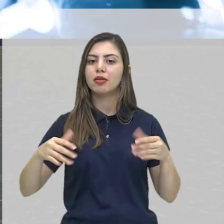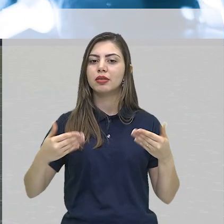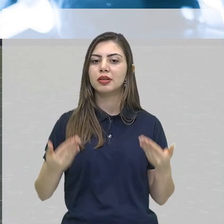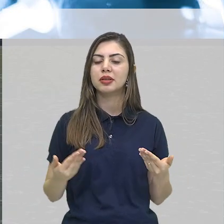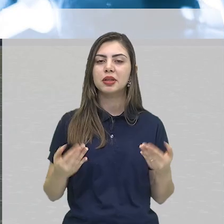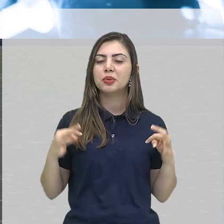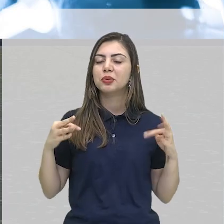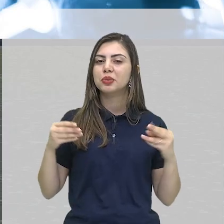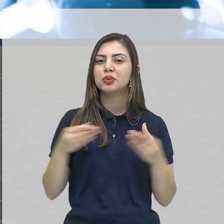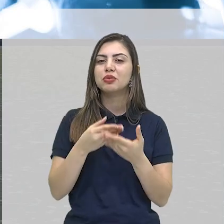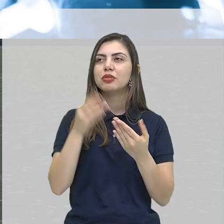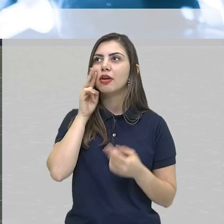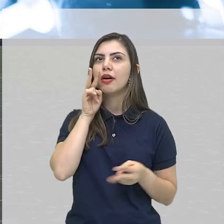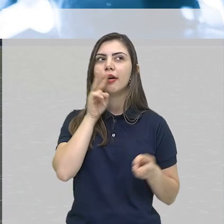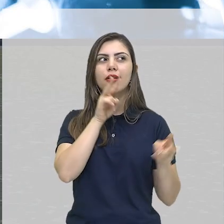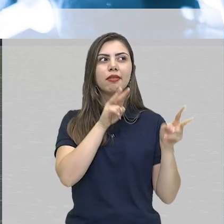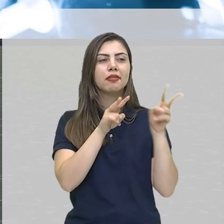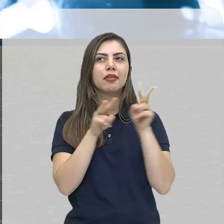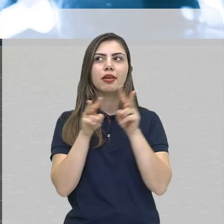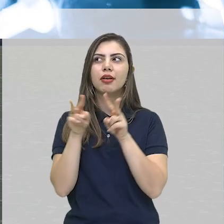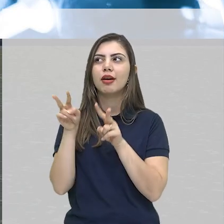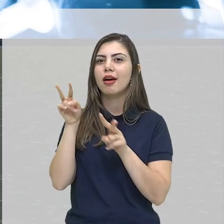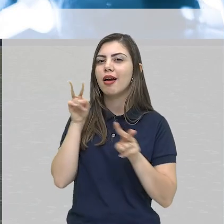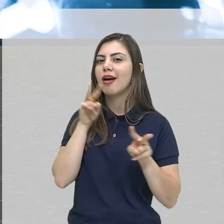isso agora você vai olhar, meu jovem